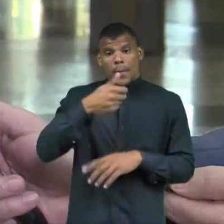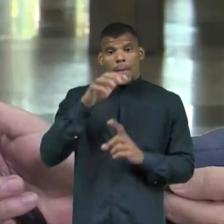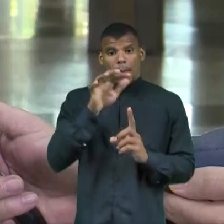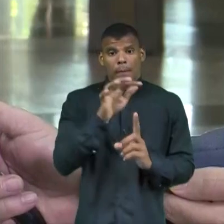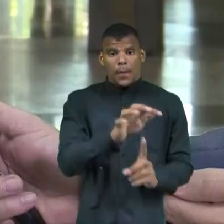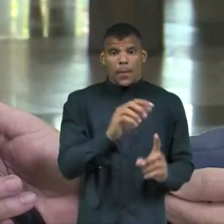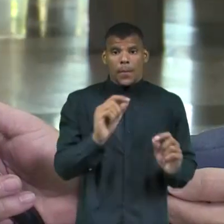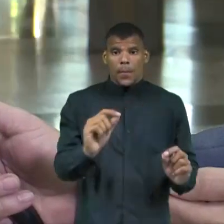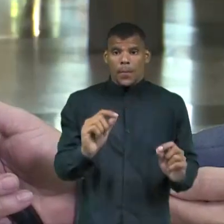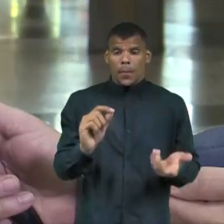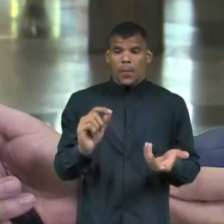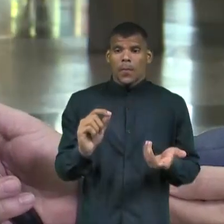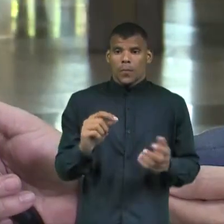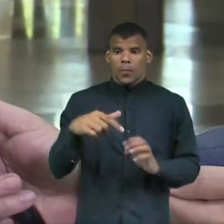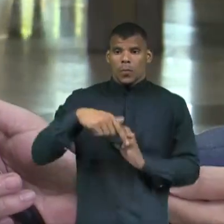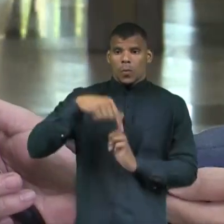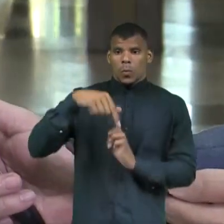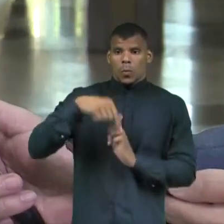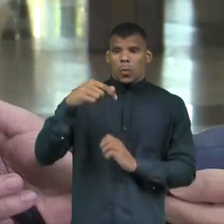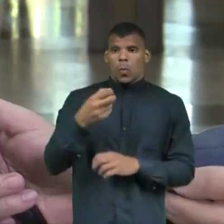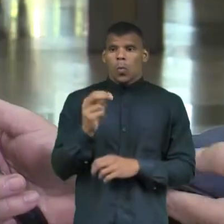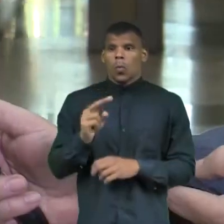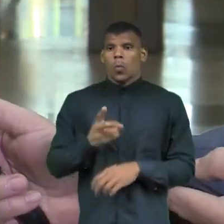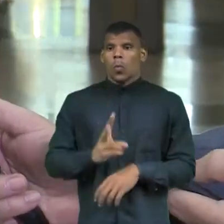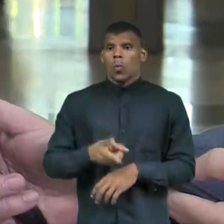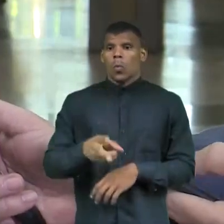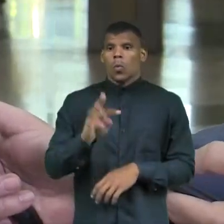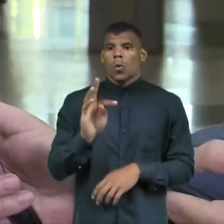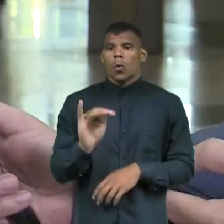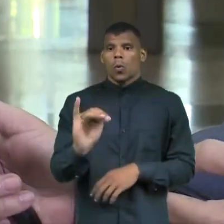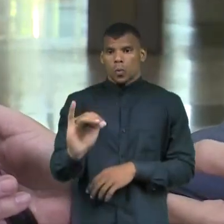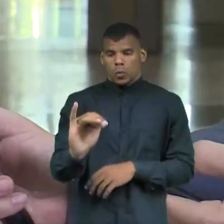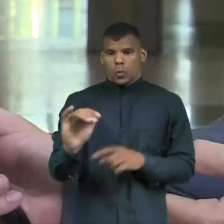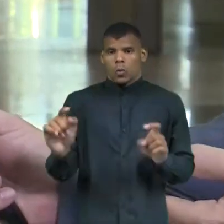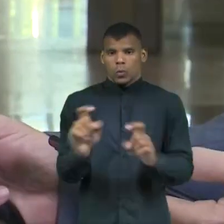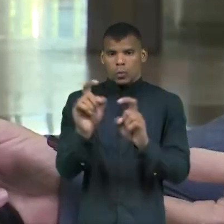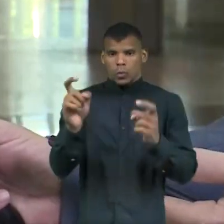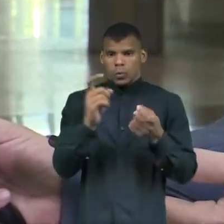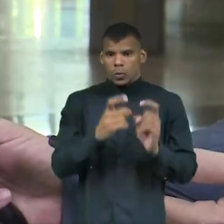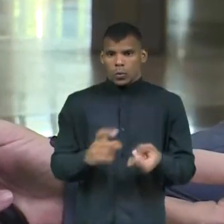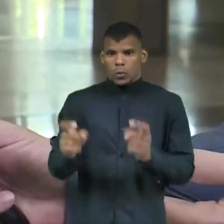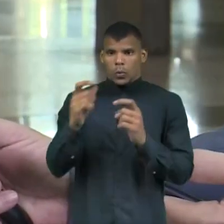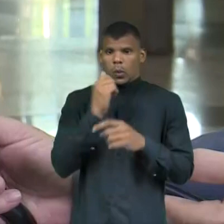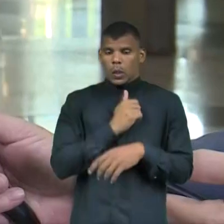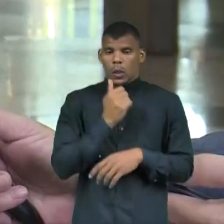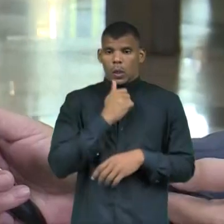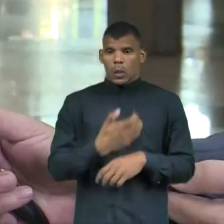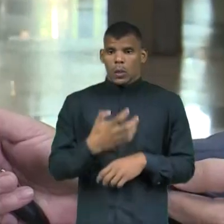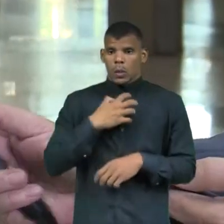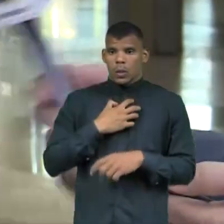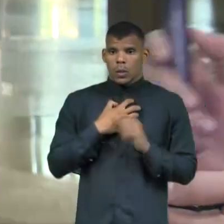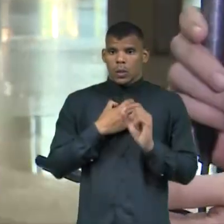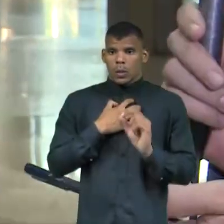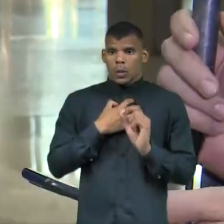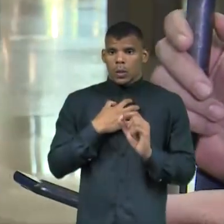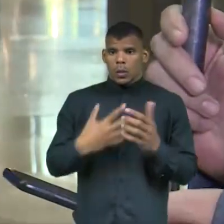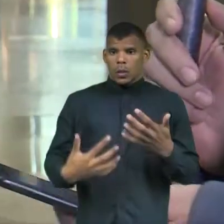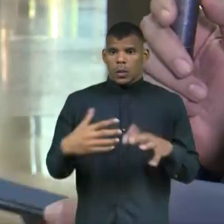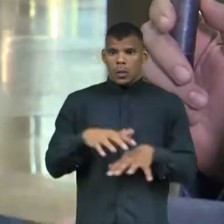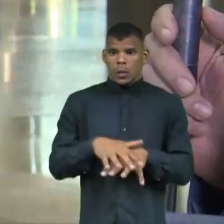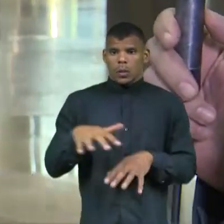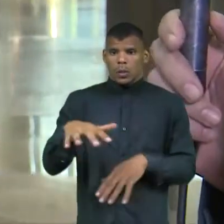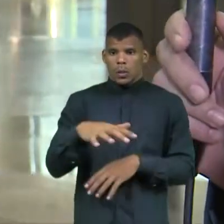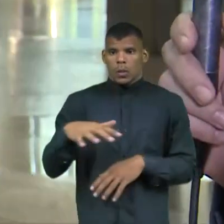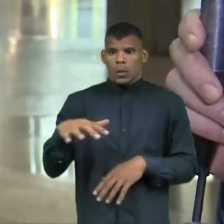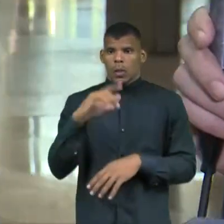ser empreendedora ou seguir na carreira de TI. Então, é mais um debate, sim, para as mulheres se sentirem mais inclusivas nessa área. Como é que vai ser? Quem